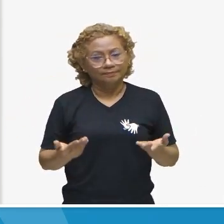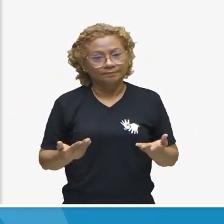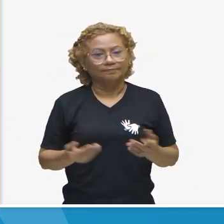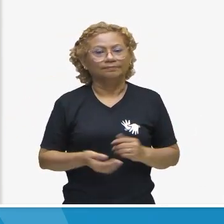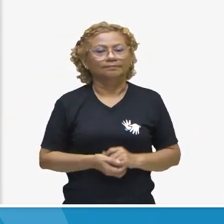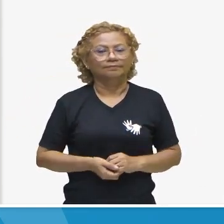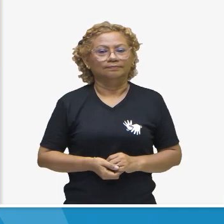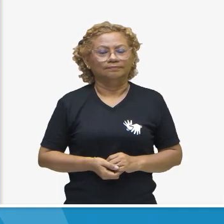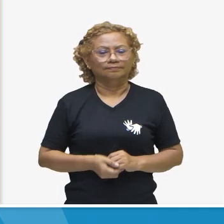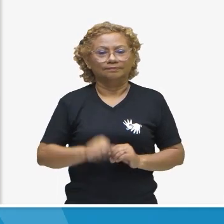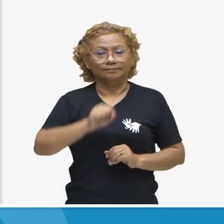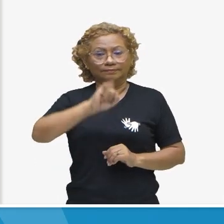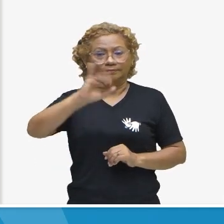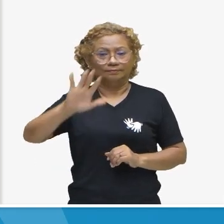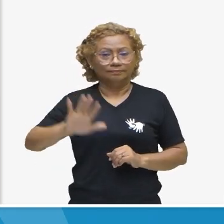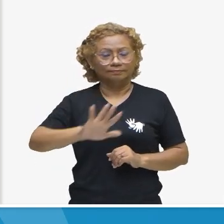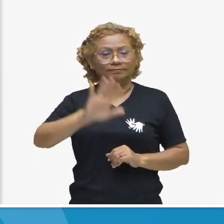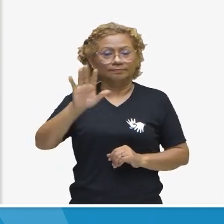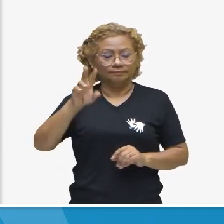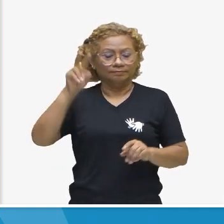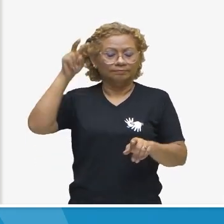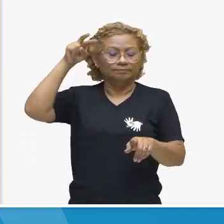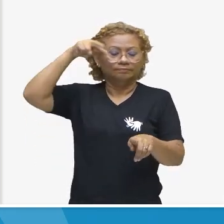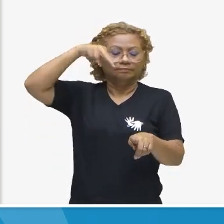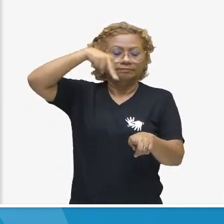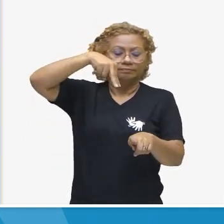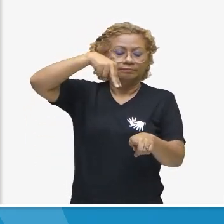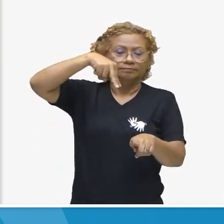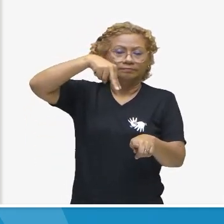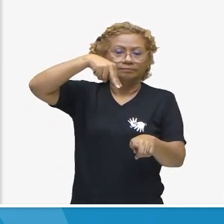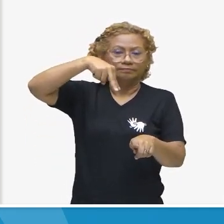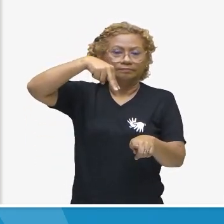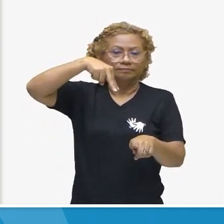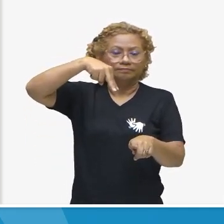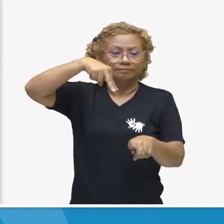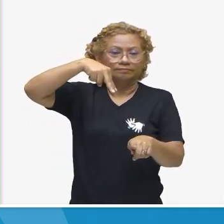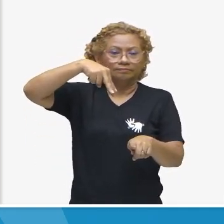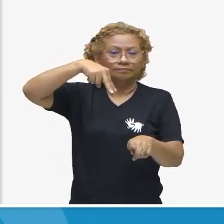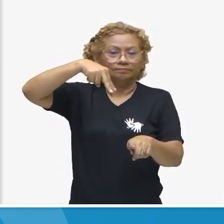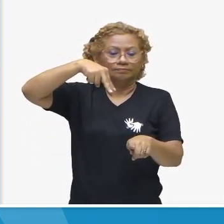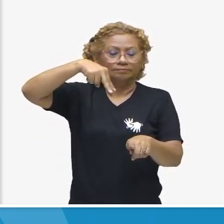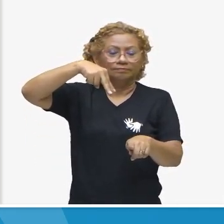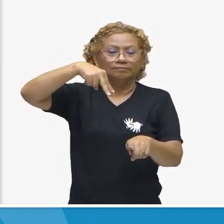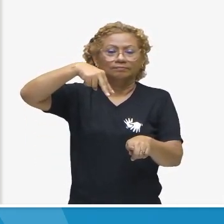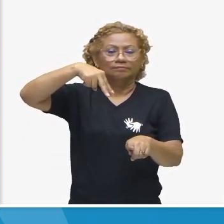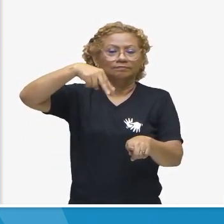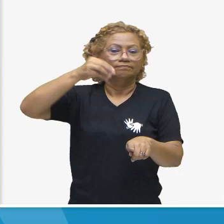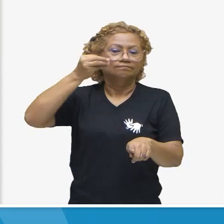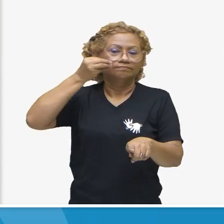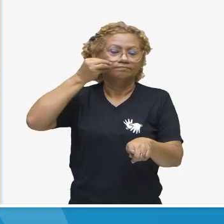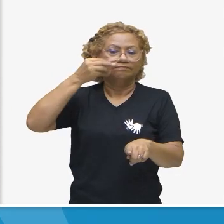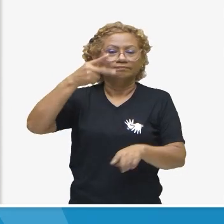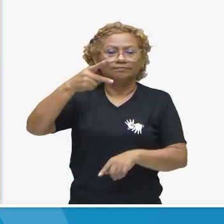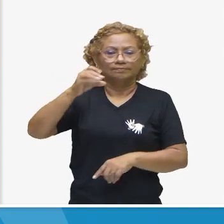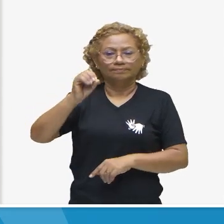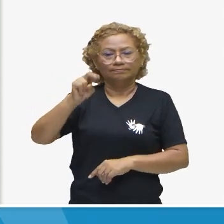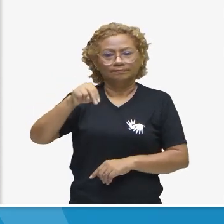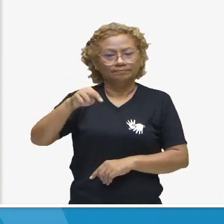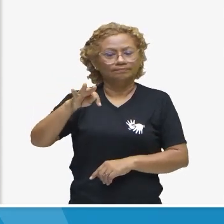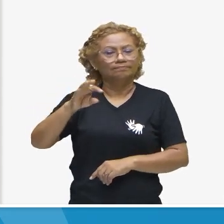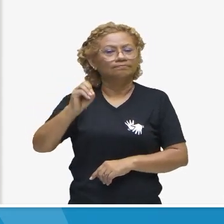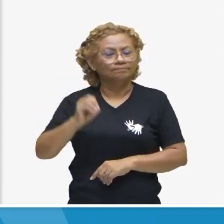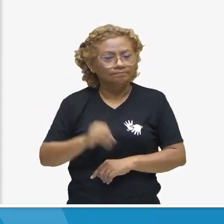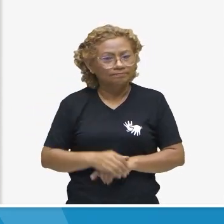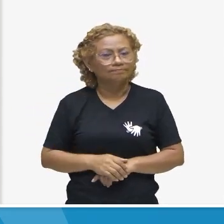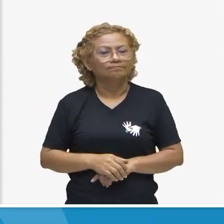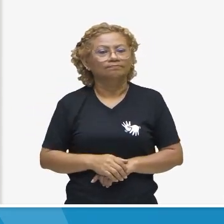projeção. Observando de cima, normalmente eu vou ter um ponto, se essa projeção, né, for de um